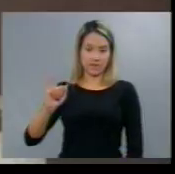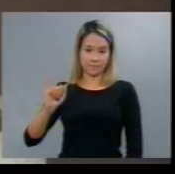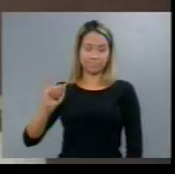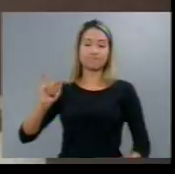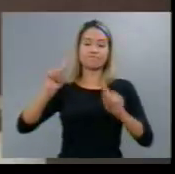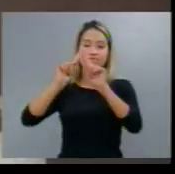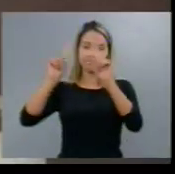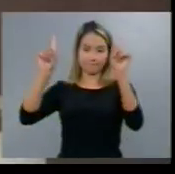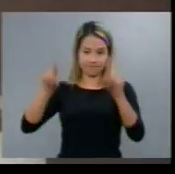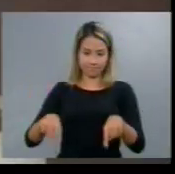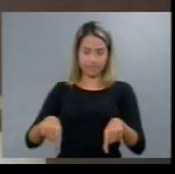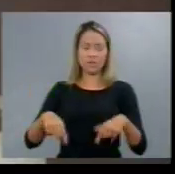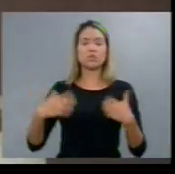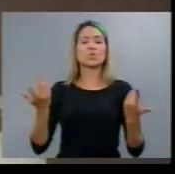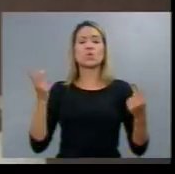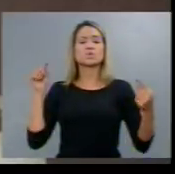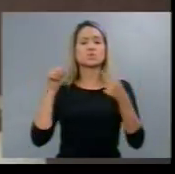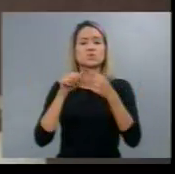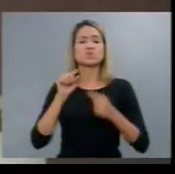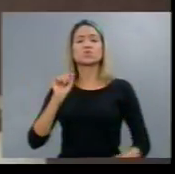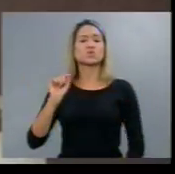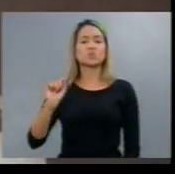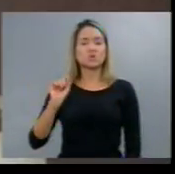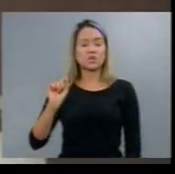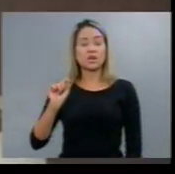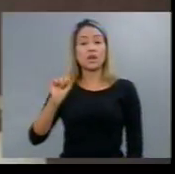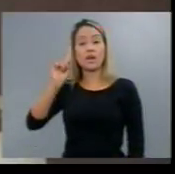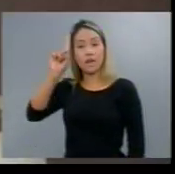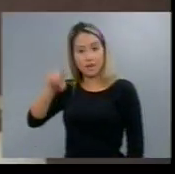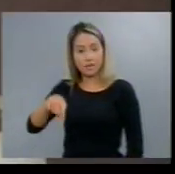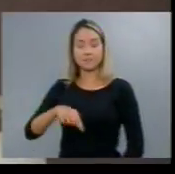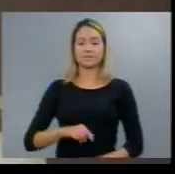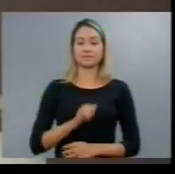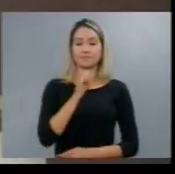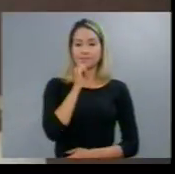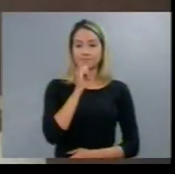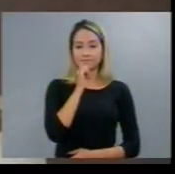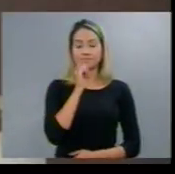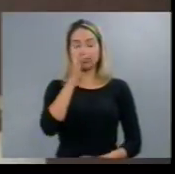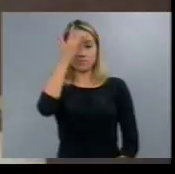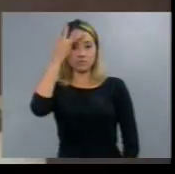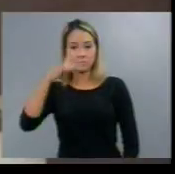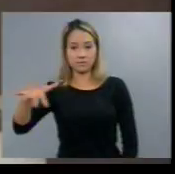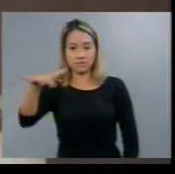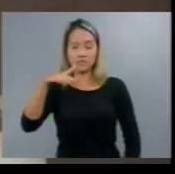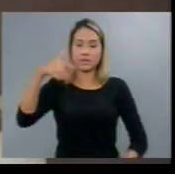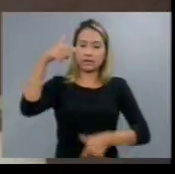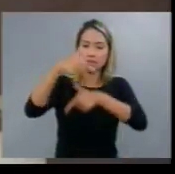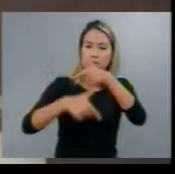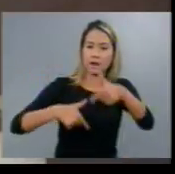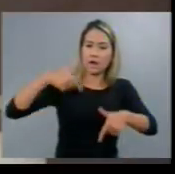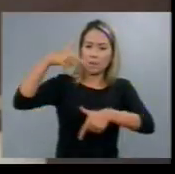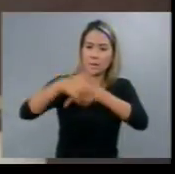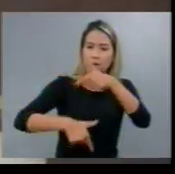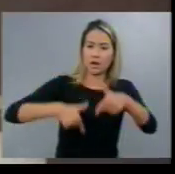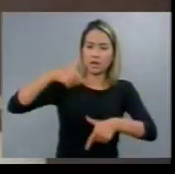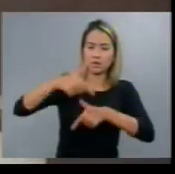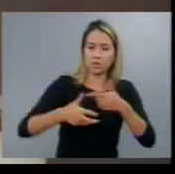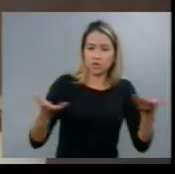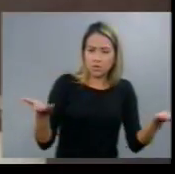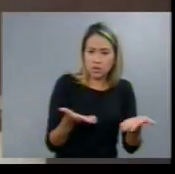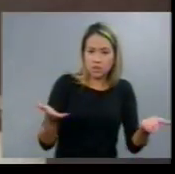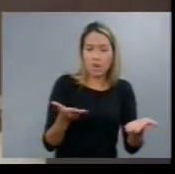sentido é o de transferir aos trabalhadores atuais e futuros